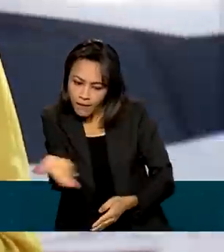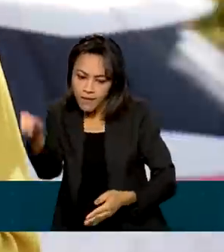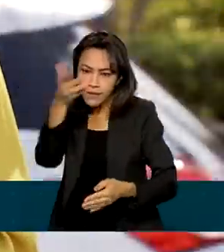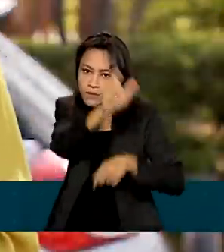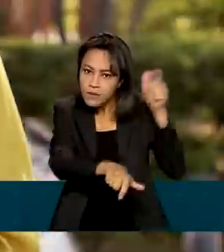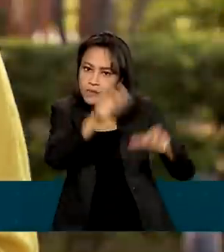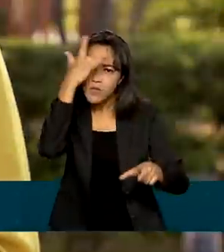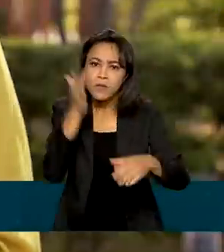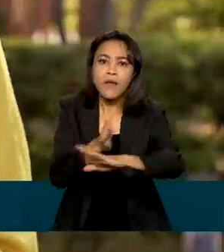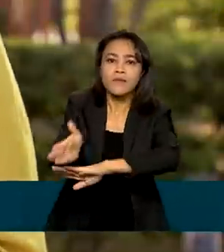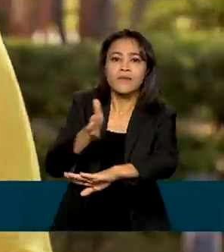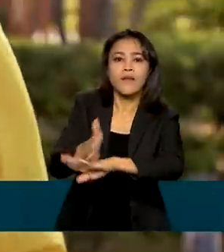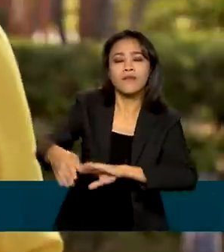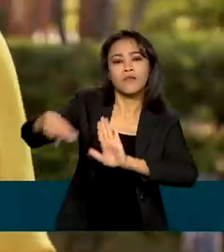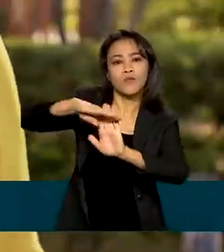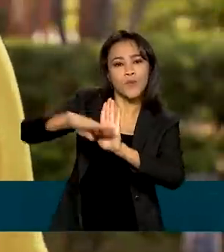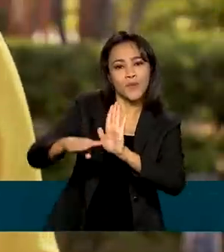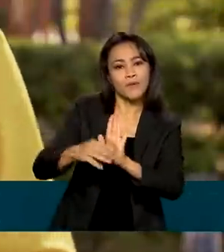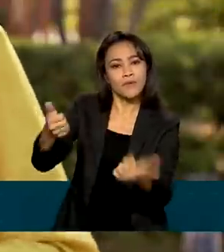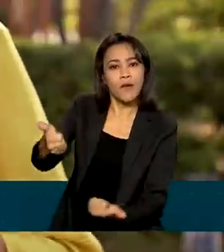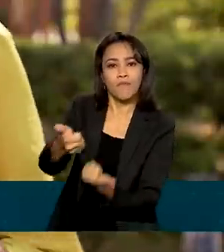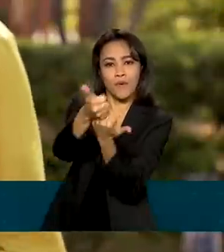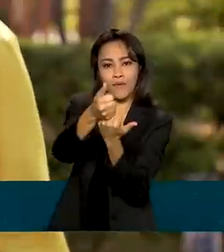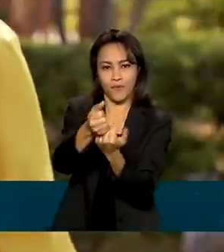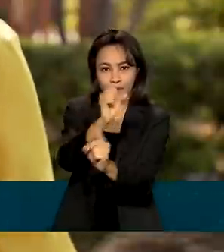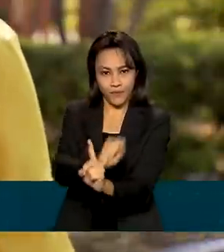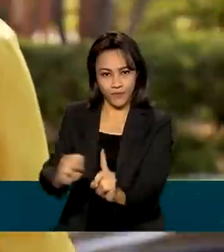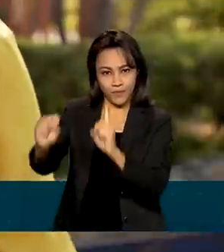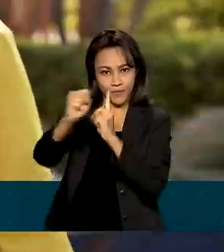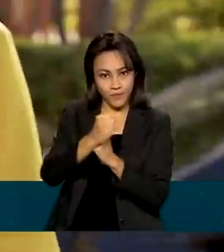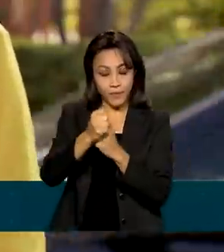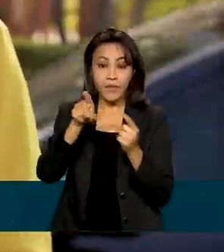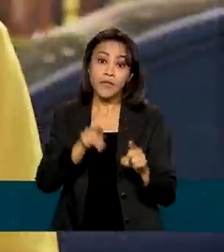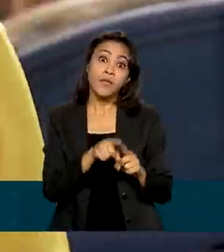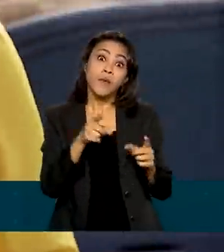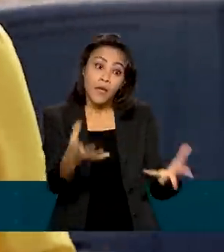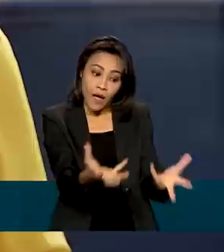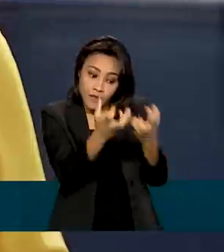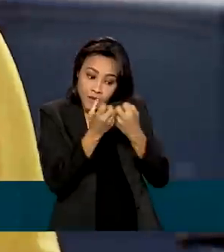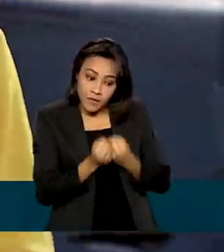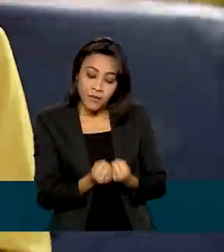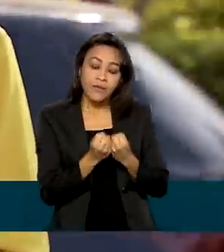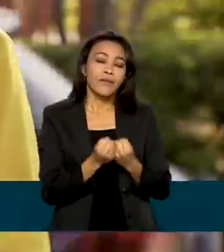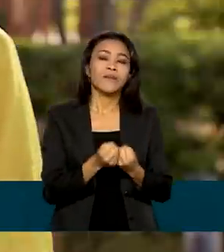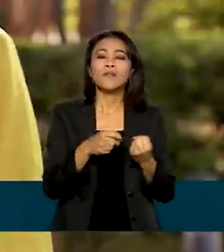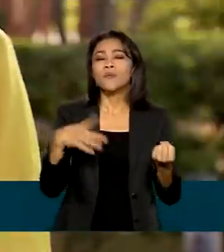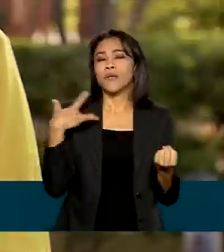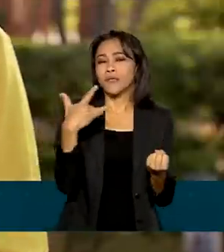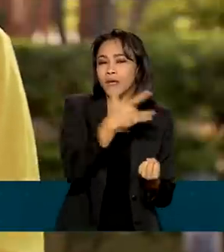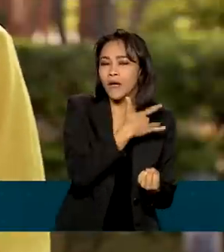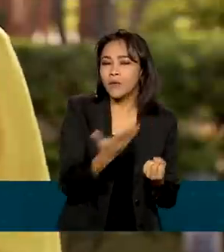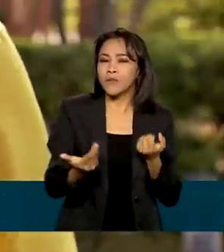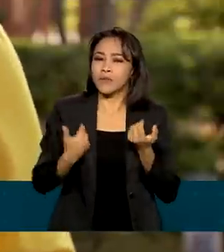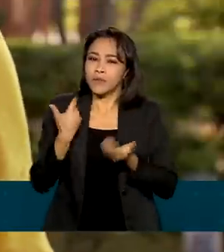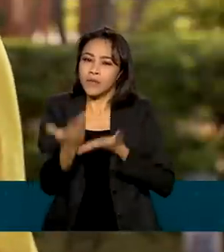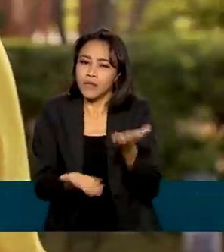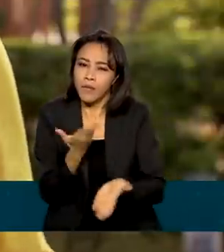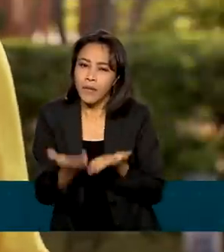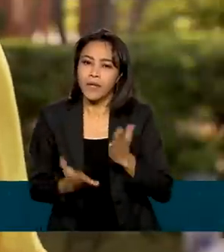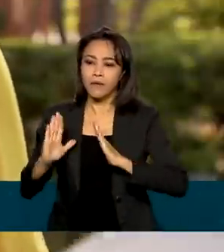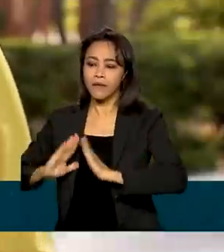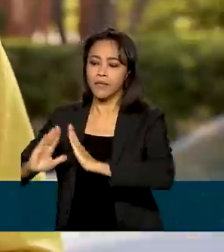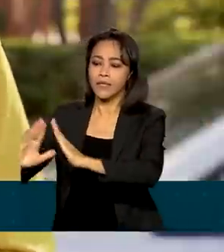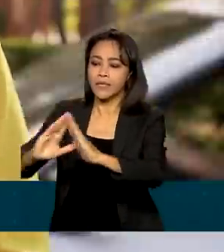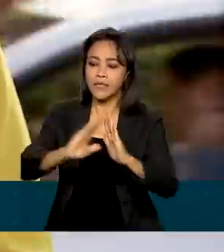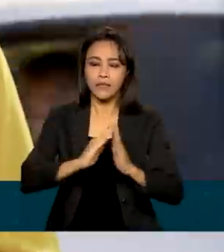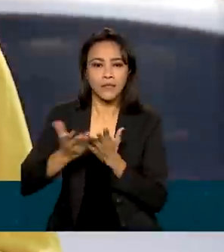programas e serviços de assistência do acolhimento na Rede Pública de Saúde ao tratamento em comunidades